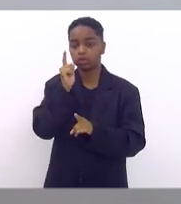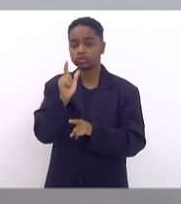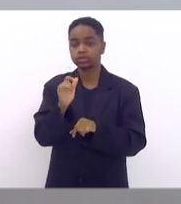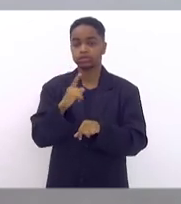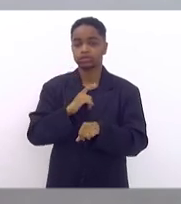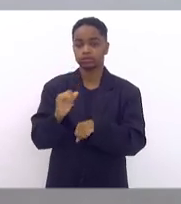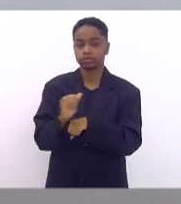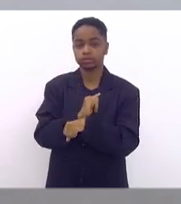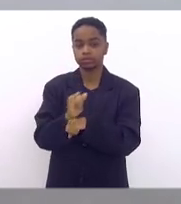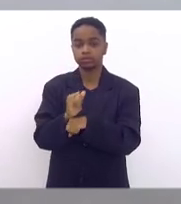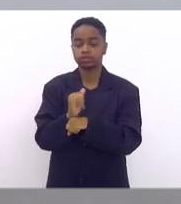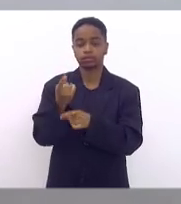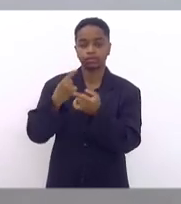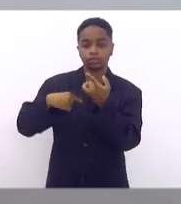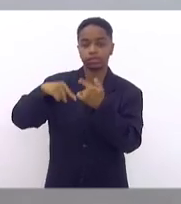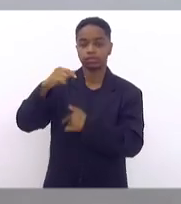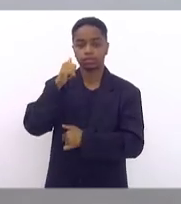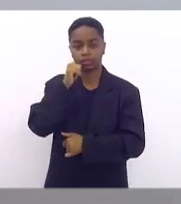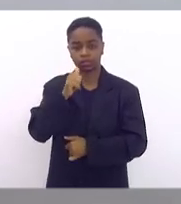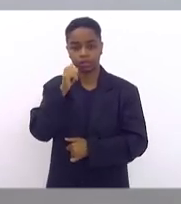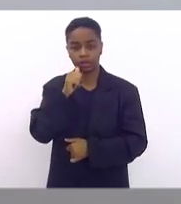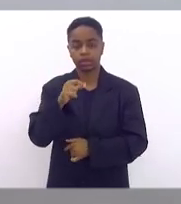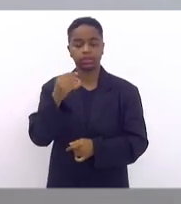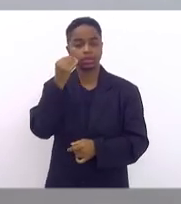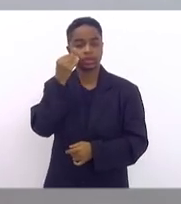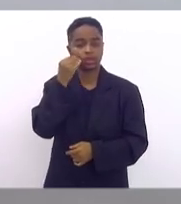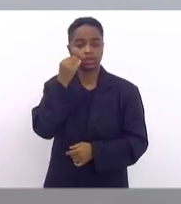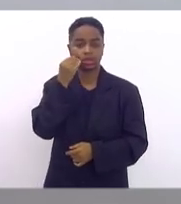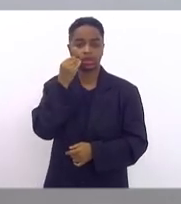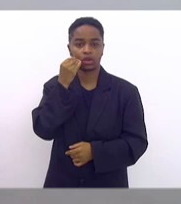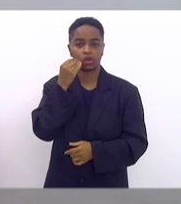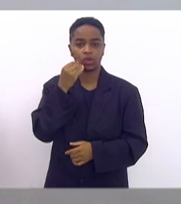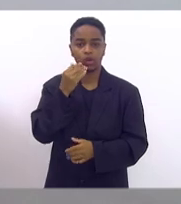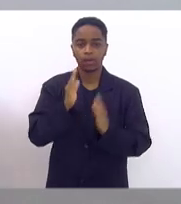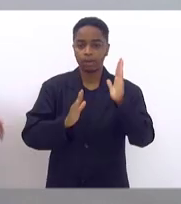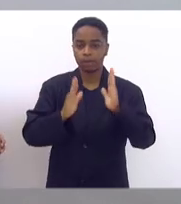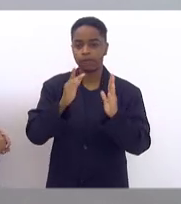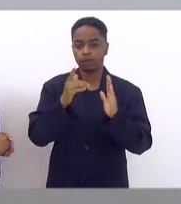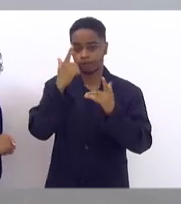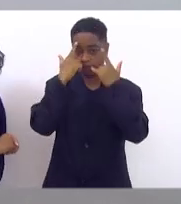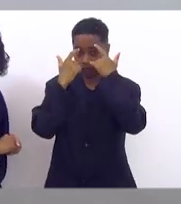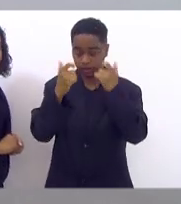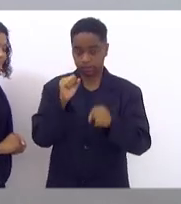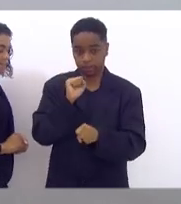para superar isso, para conseguir sair de um ciclo de violência.